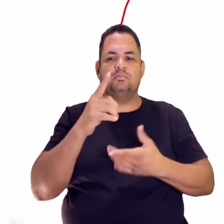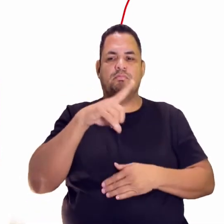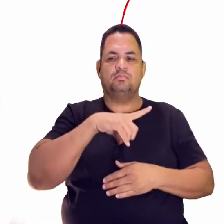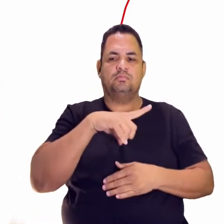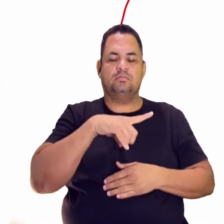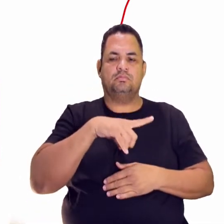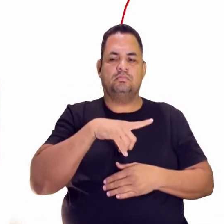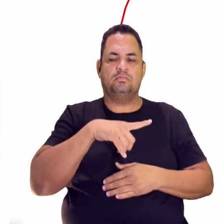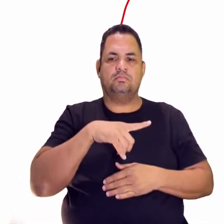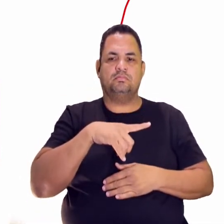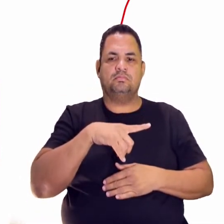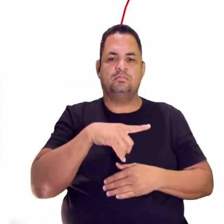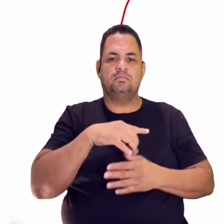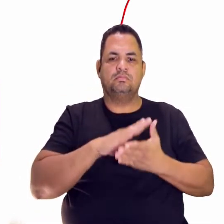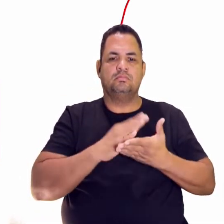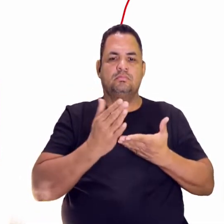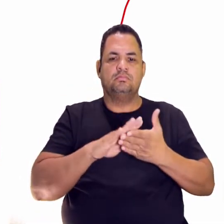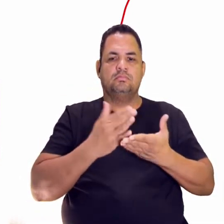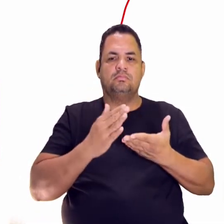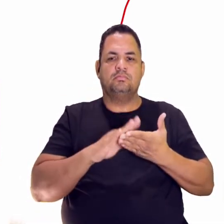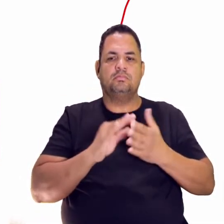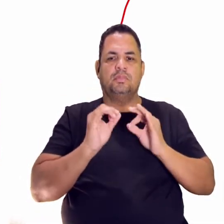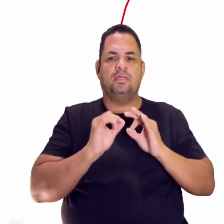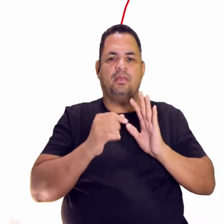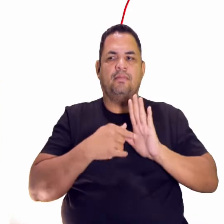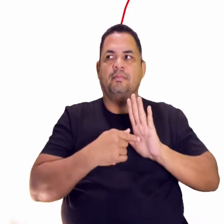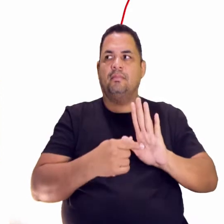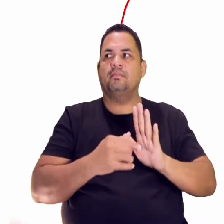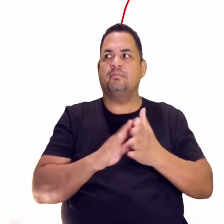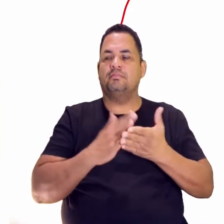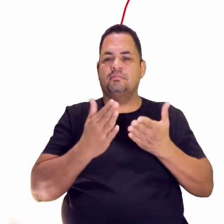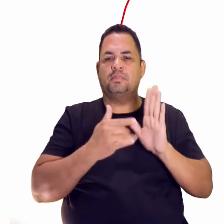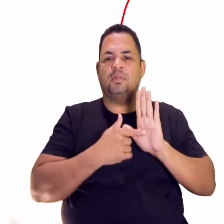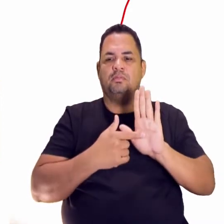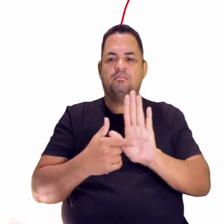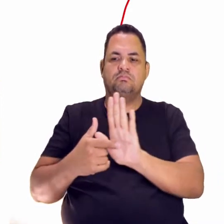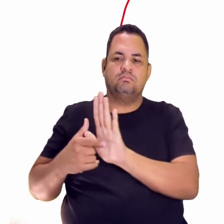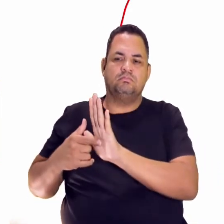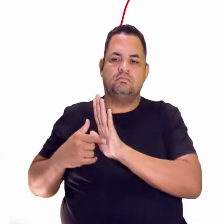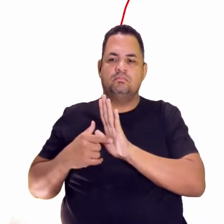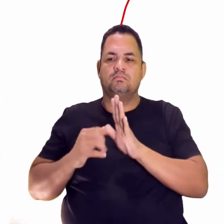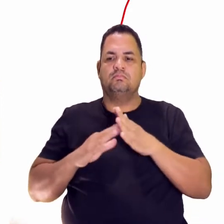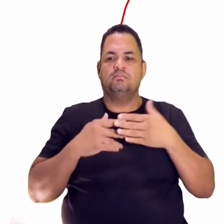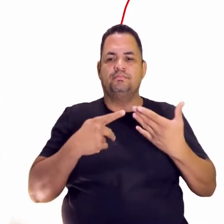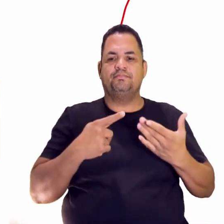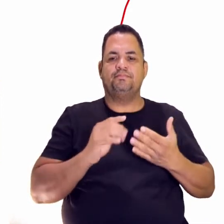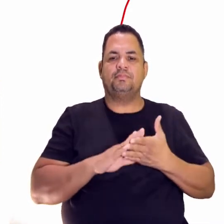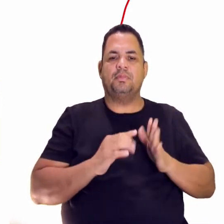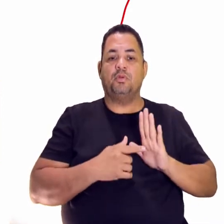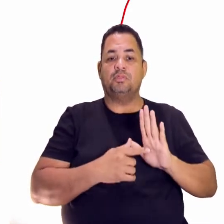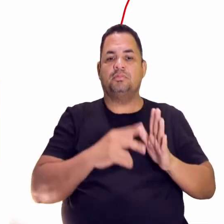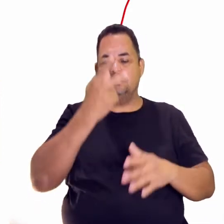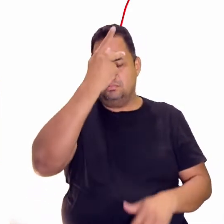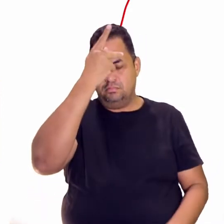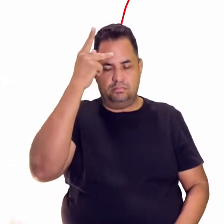ter, que vai definir uma certa exposição e que vai dar para as